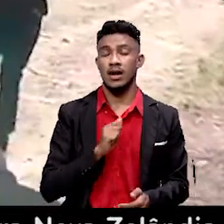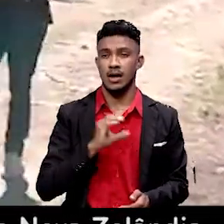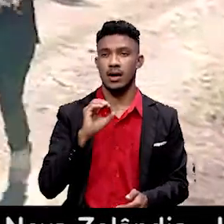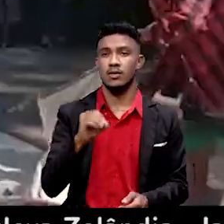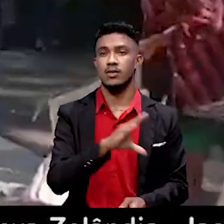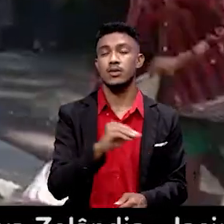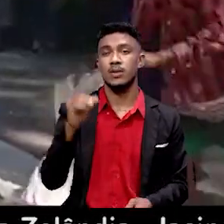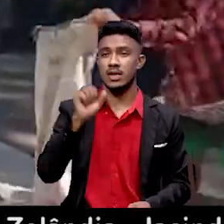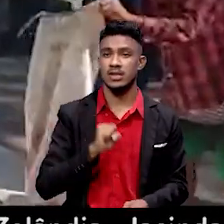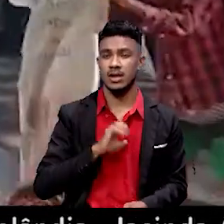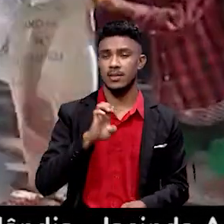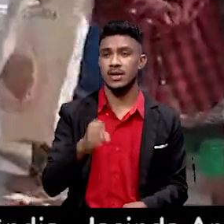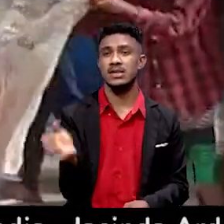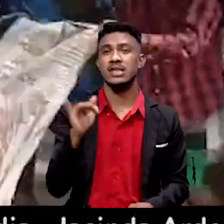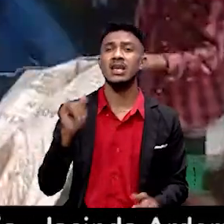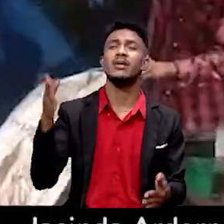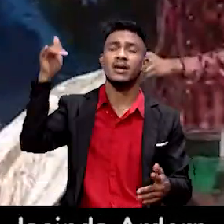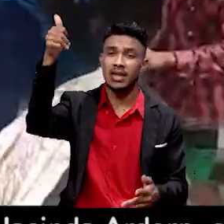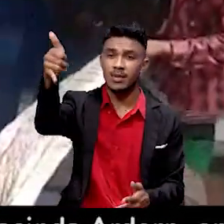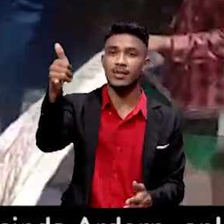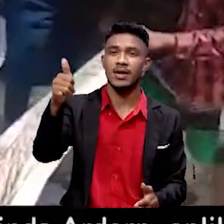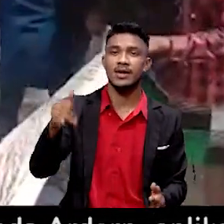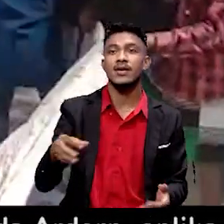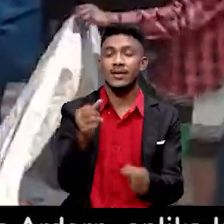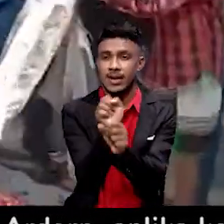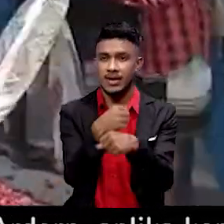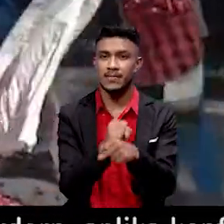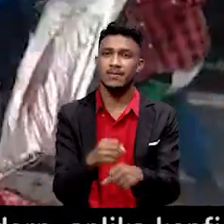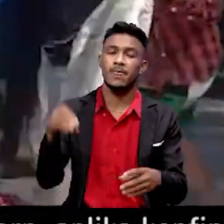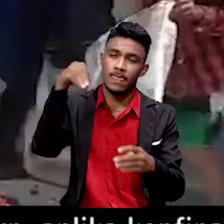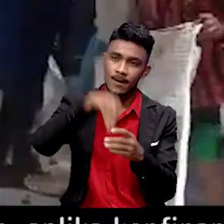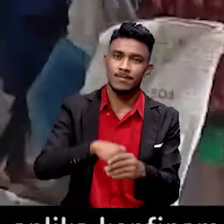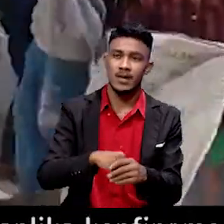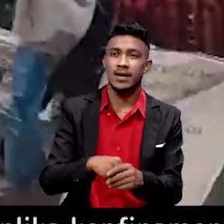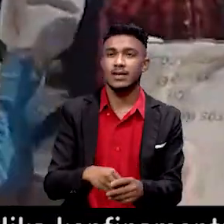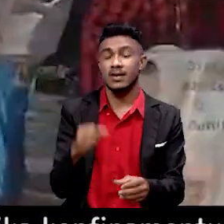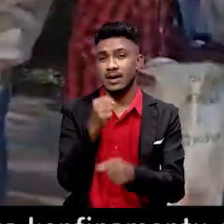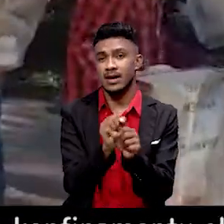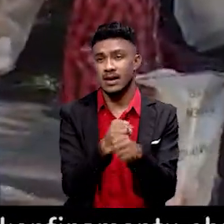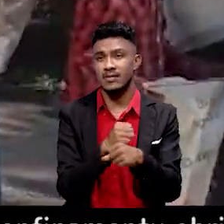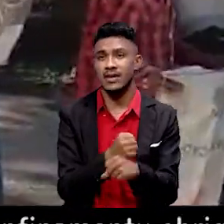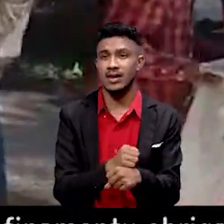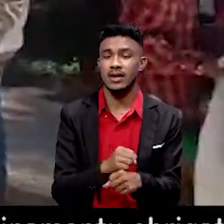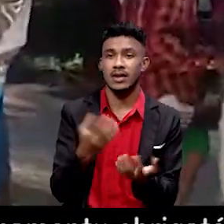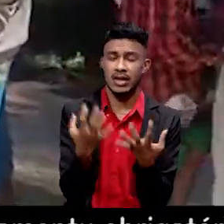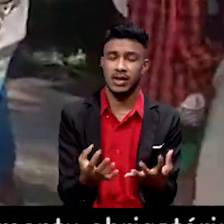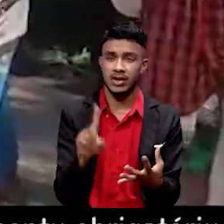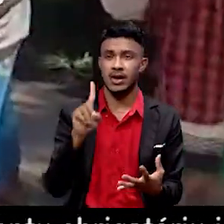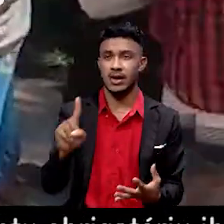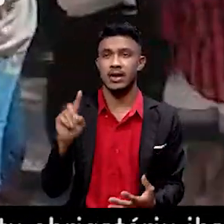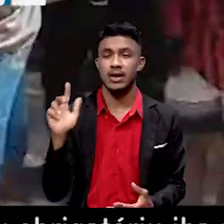Noto Sametoma, Siramakatamaneba, Batetu Fali Café. Cada café que lhe dá 35 centavos.